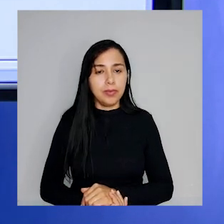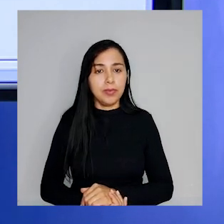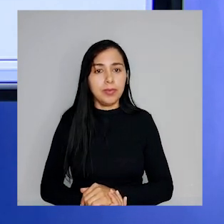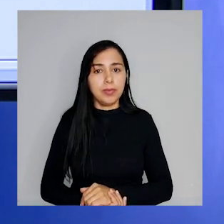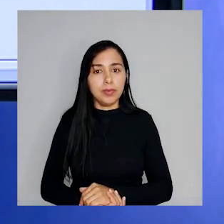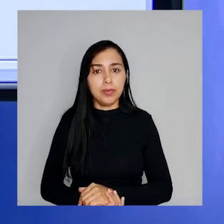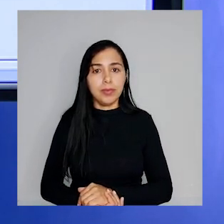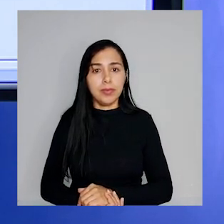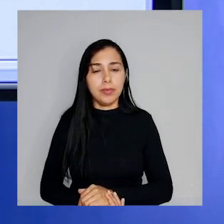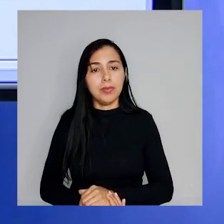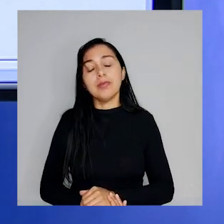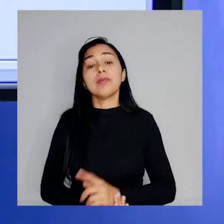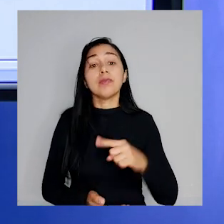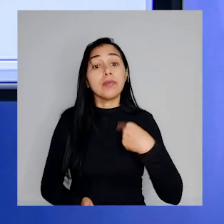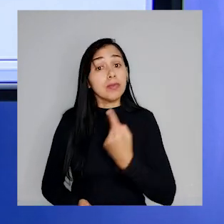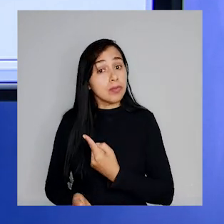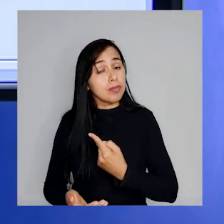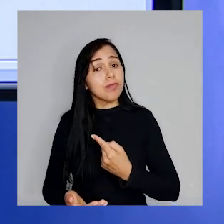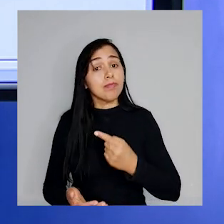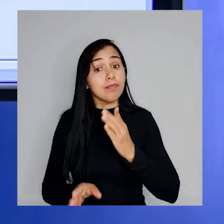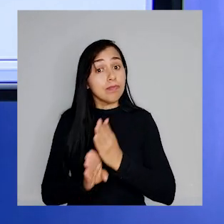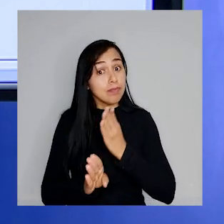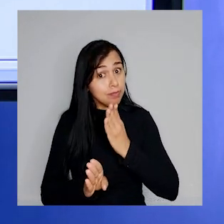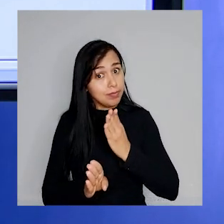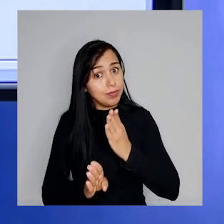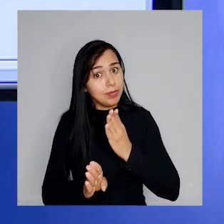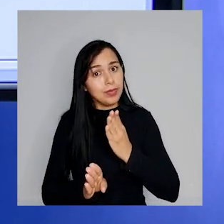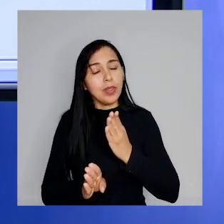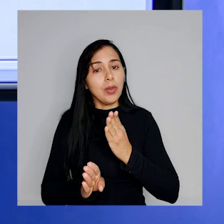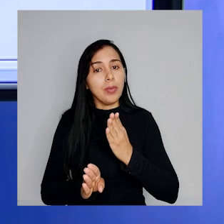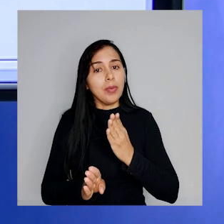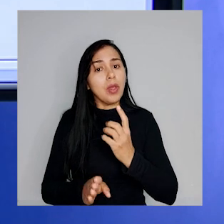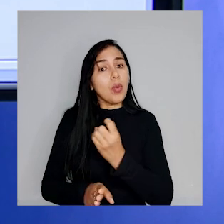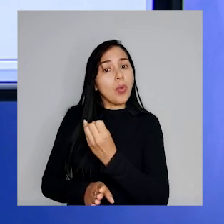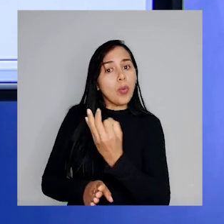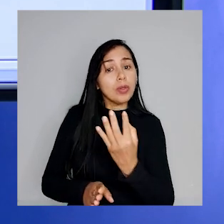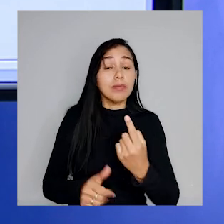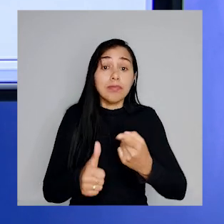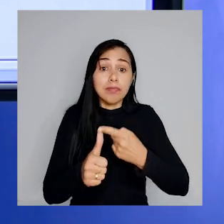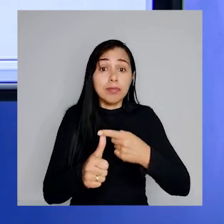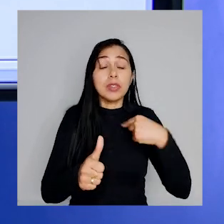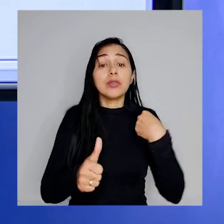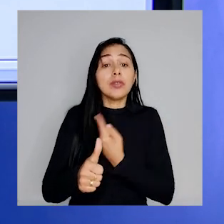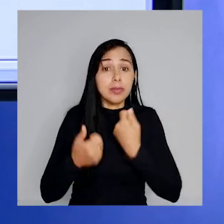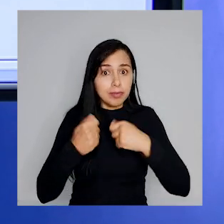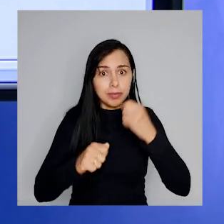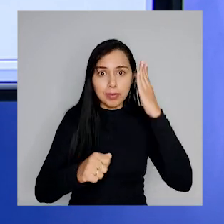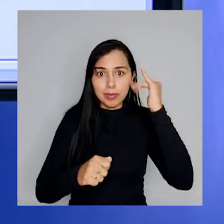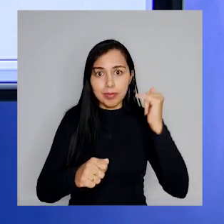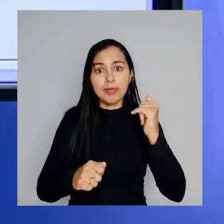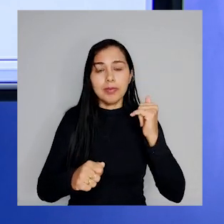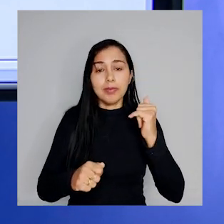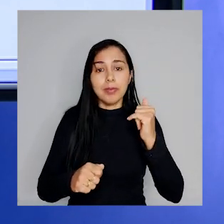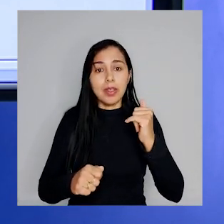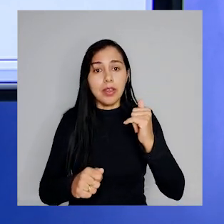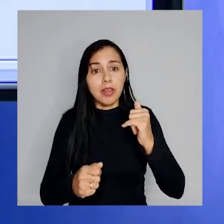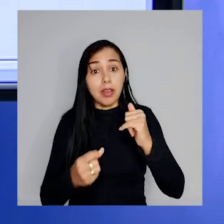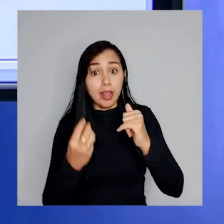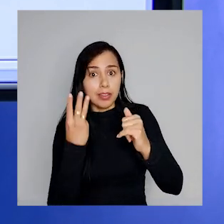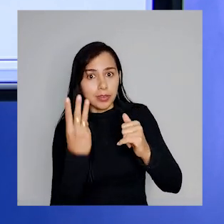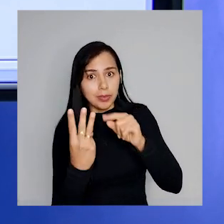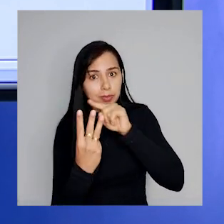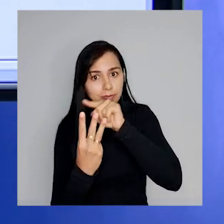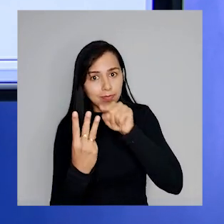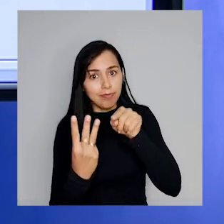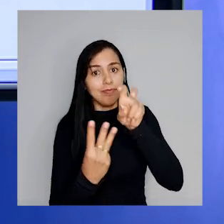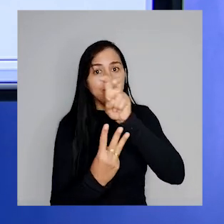que ela teria que ter derrubado para a gente poder começar a responder a questão, que seria um pino de cada cor. Então, fazendo aqui essa soma,